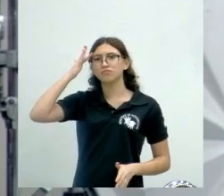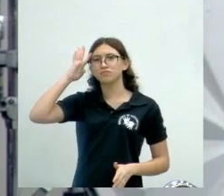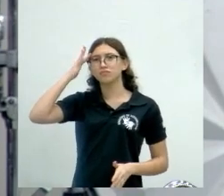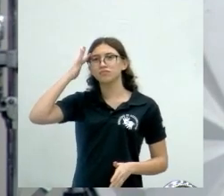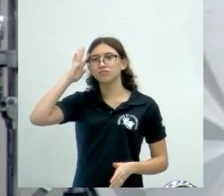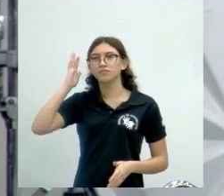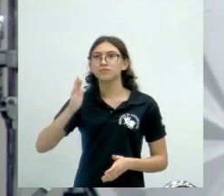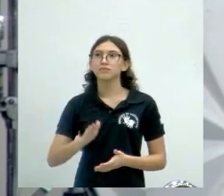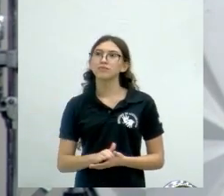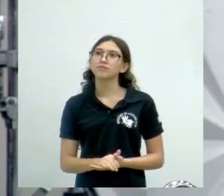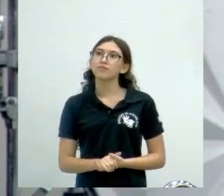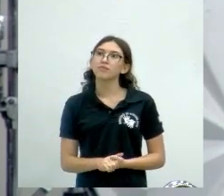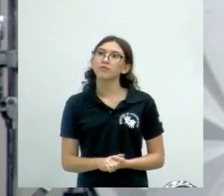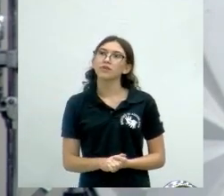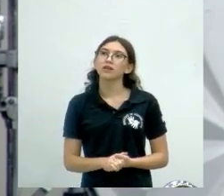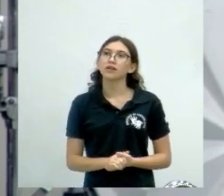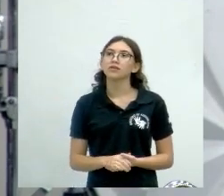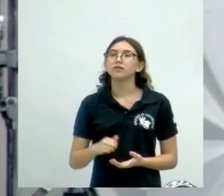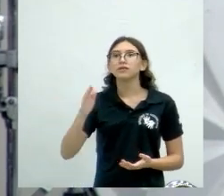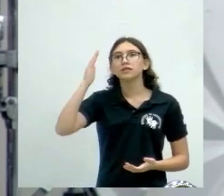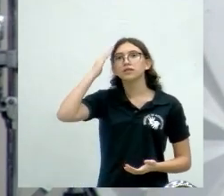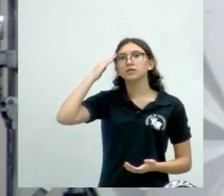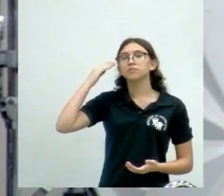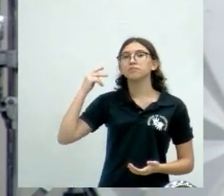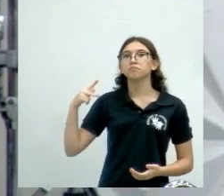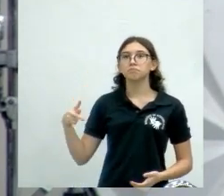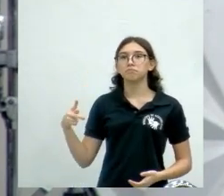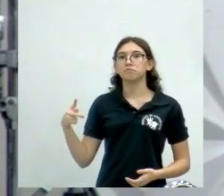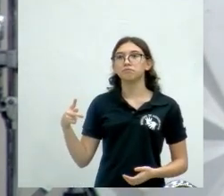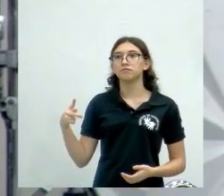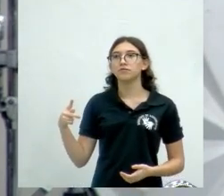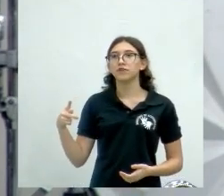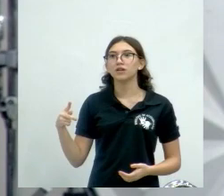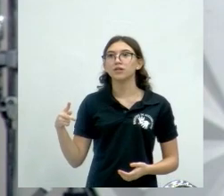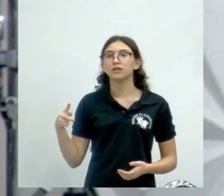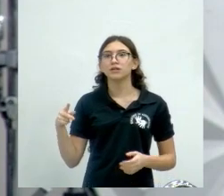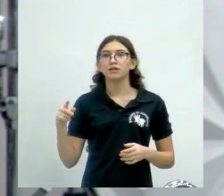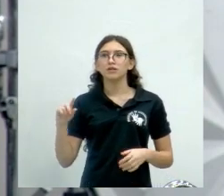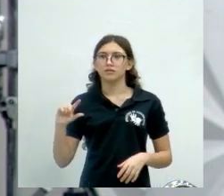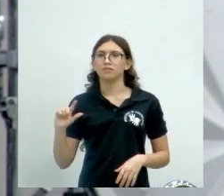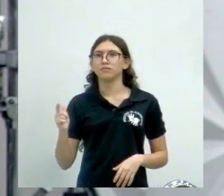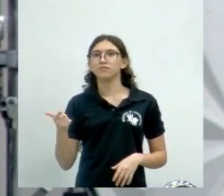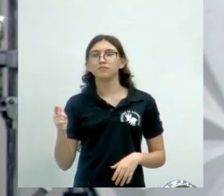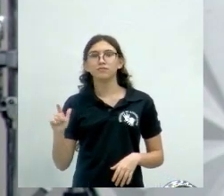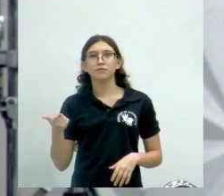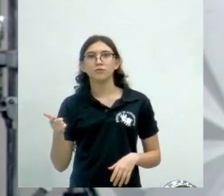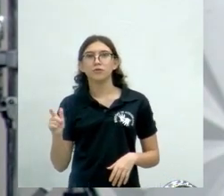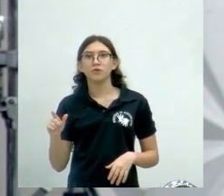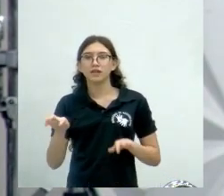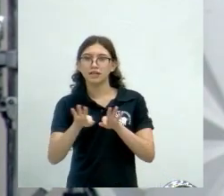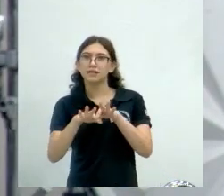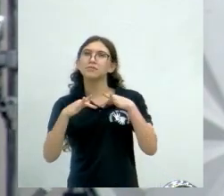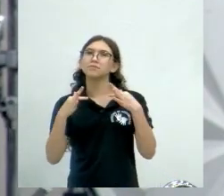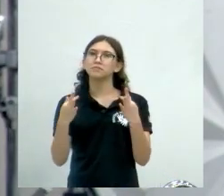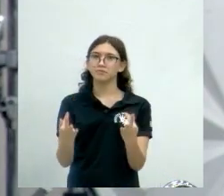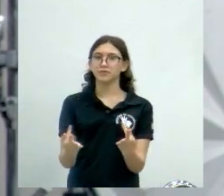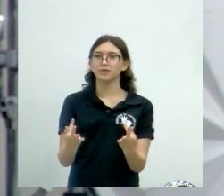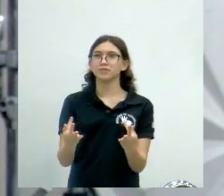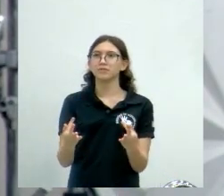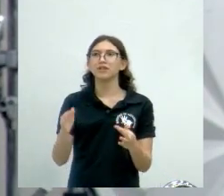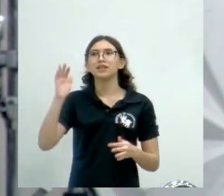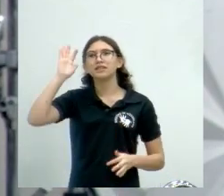em Provérbios não é um conceito nem estático, nem um conceito simples. Sabedoria, ela